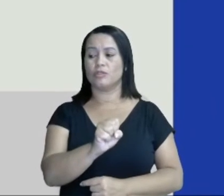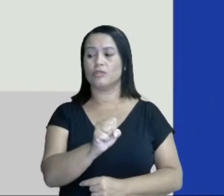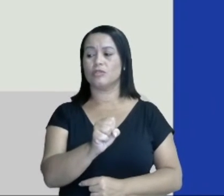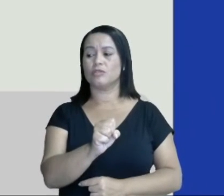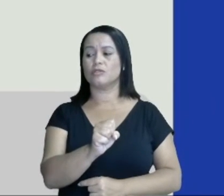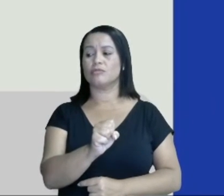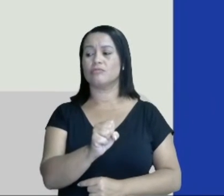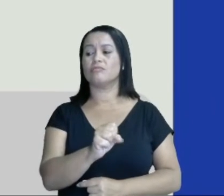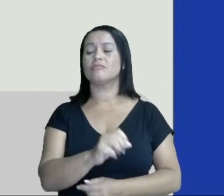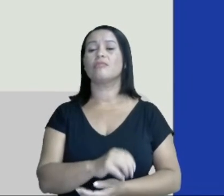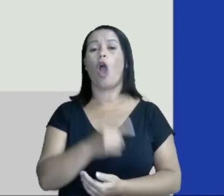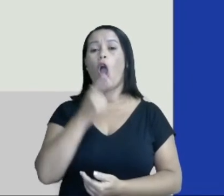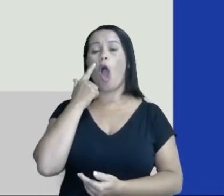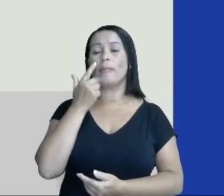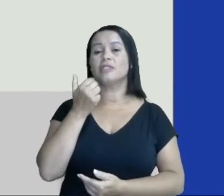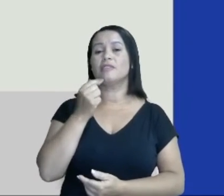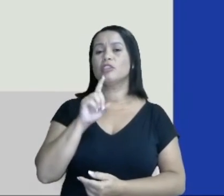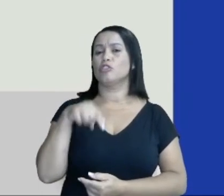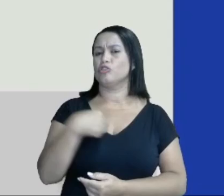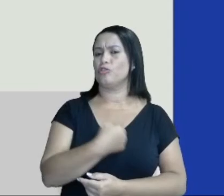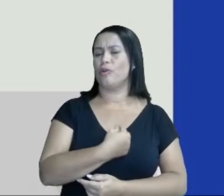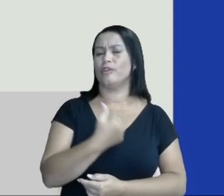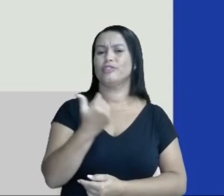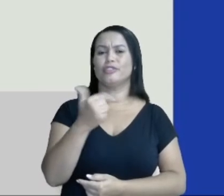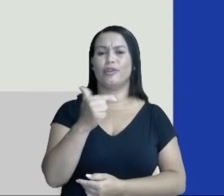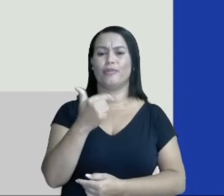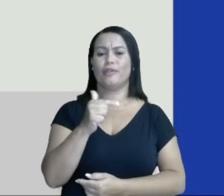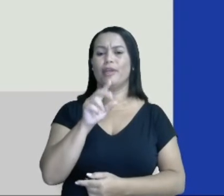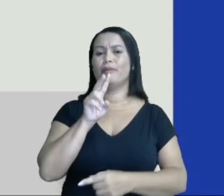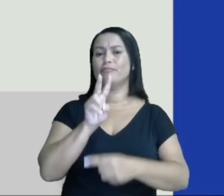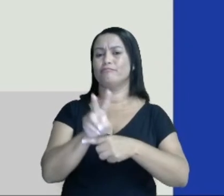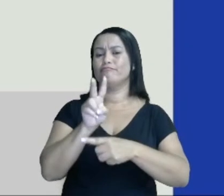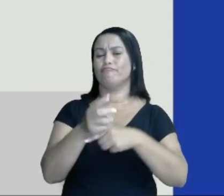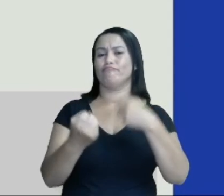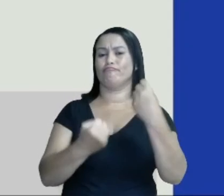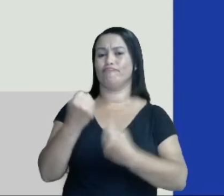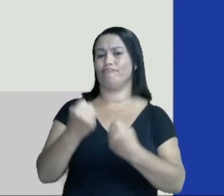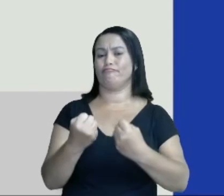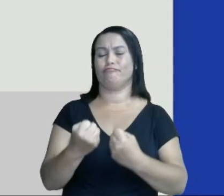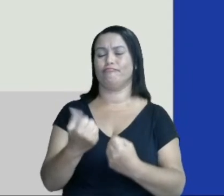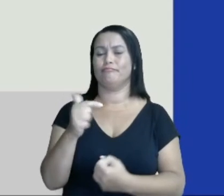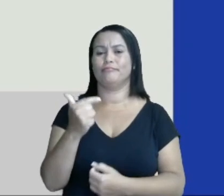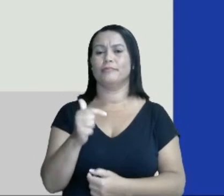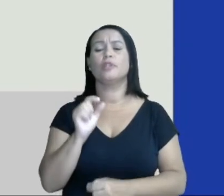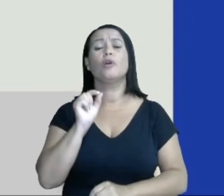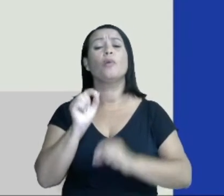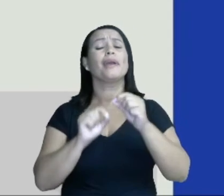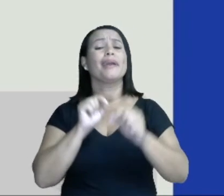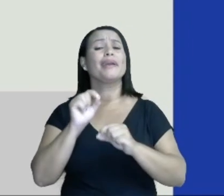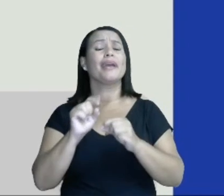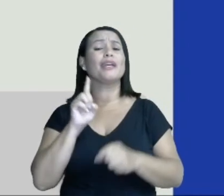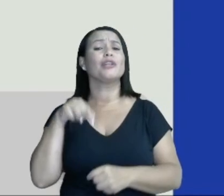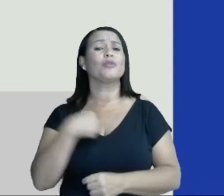coche para prestarte. Nós não temos carro para te emprestar. Então, o que